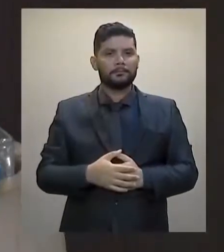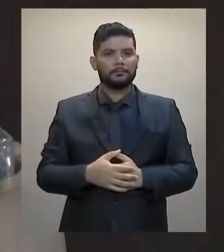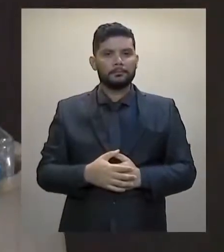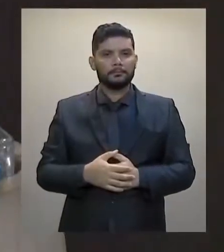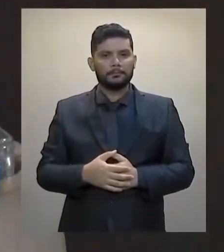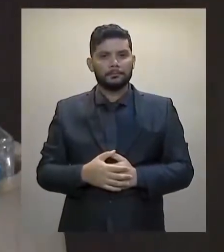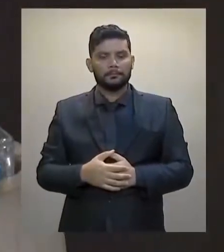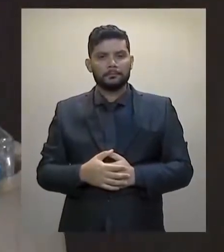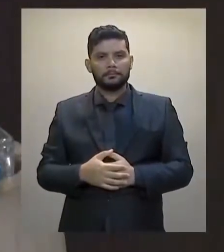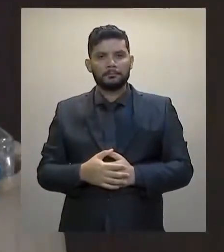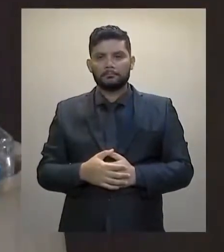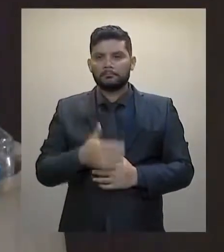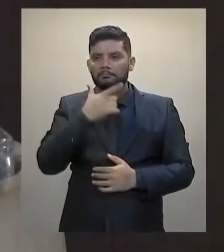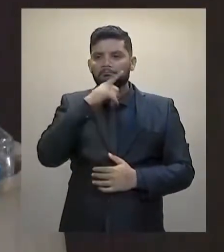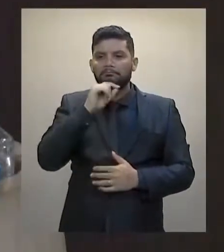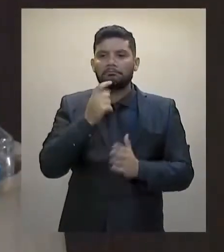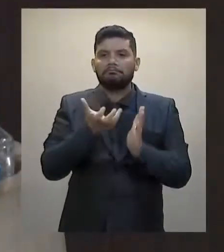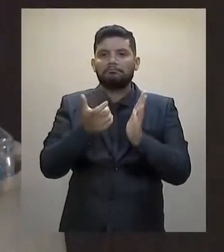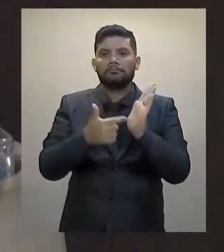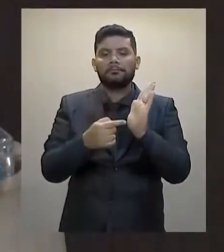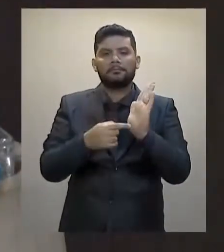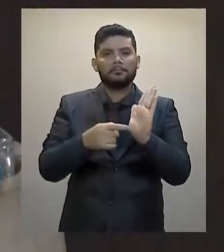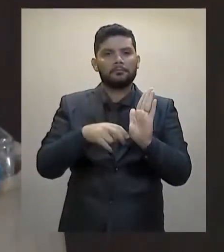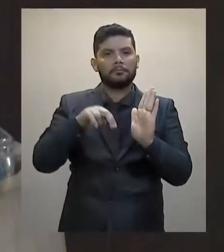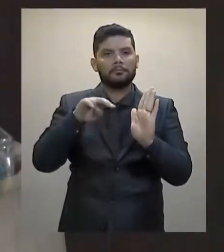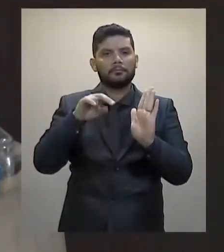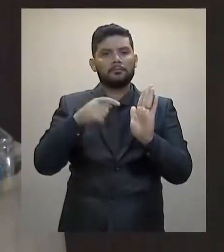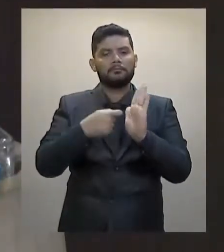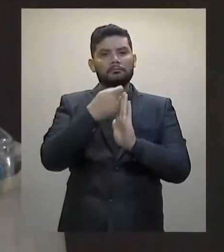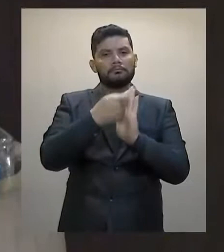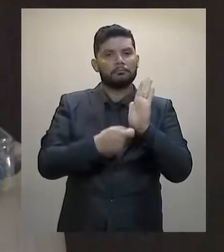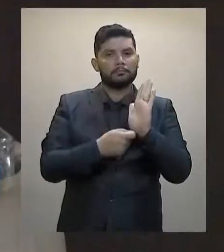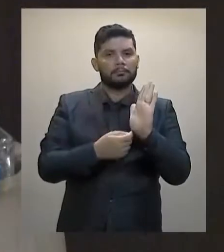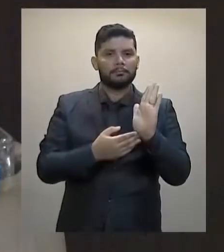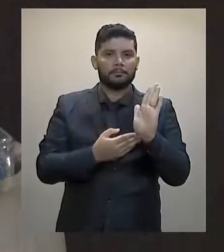a que coubesse aquela nota, parecer ou proposição.